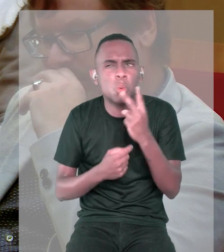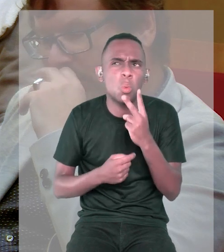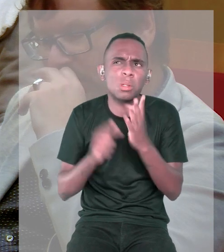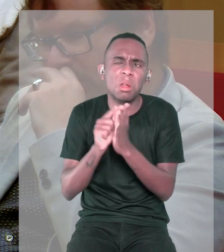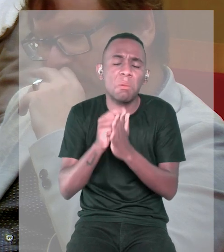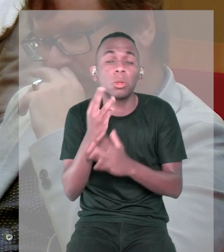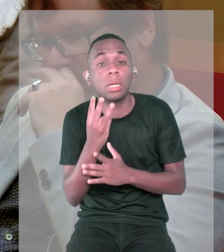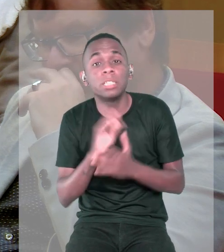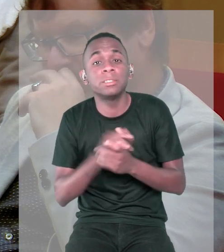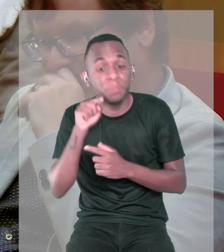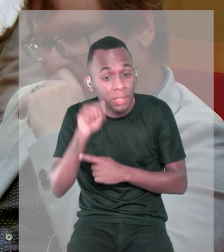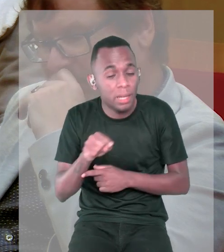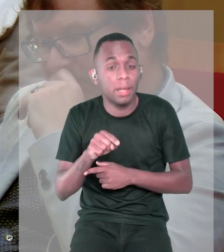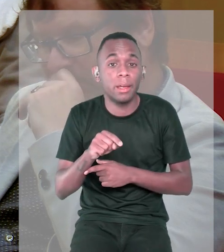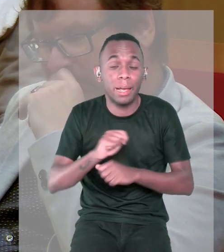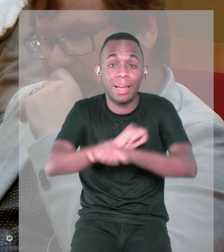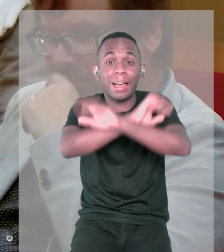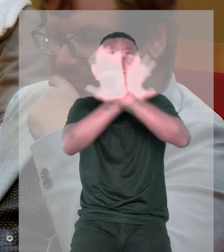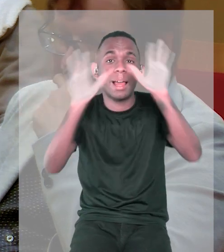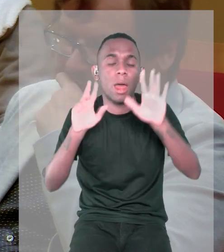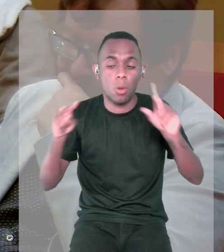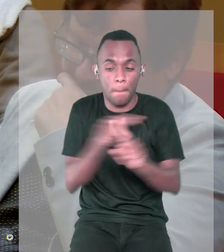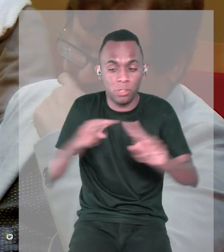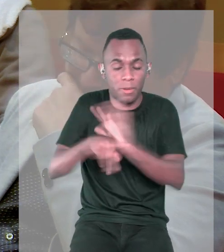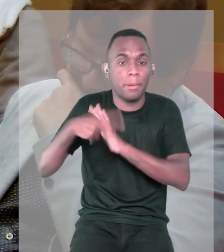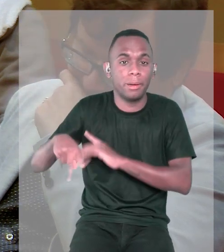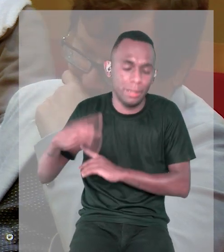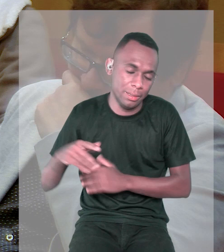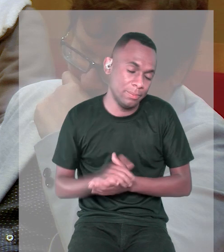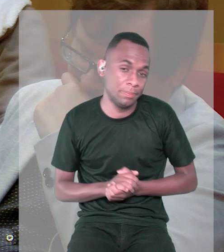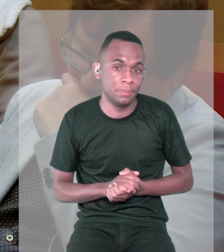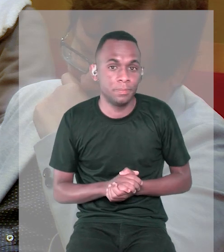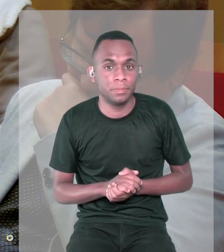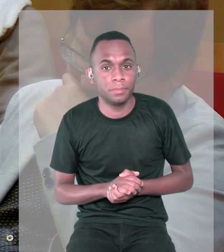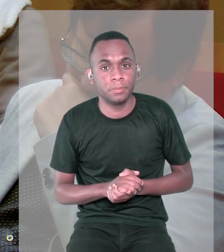páginas, em primeira pessoa. É ali que o seu ponto fica mais claro, a meu ver.